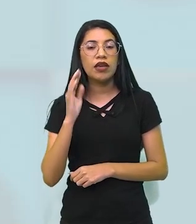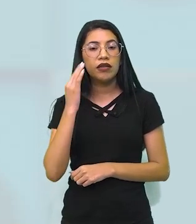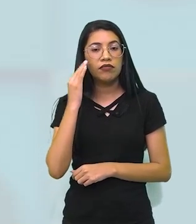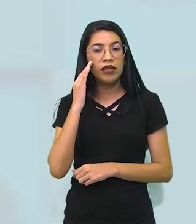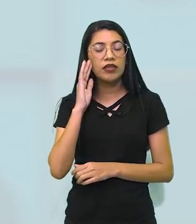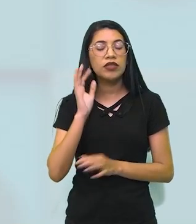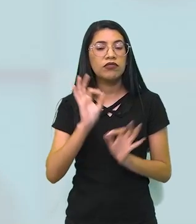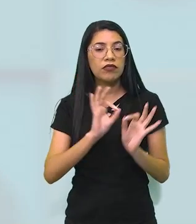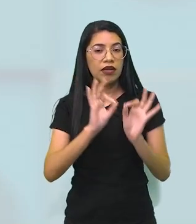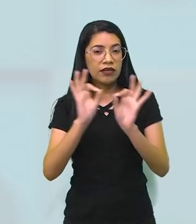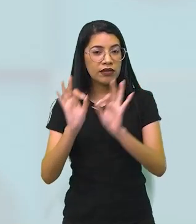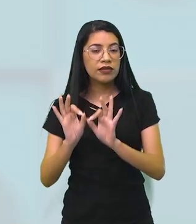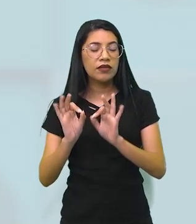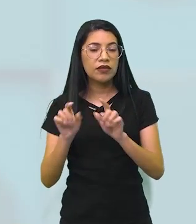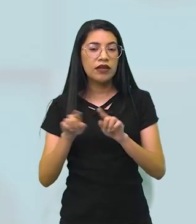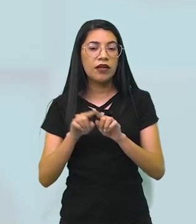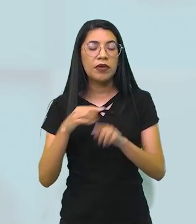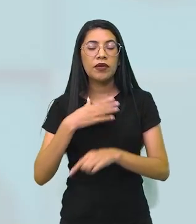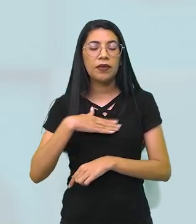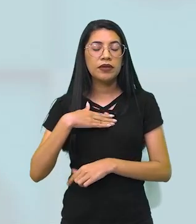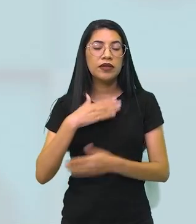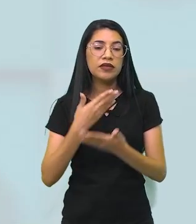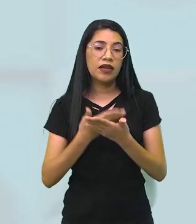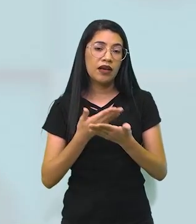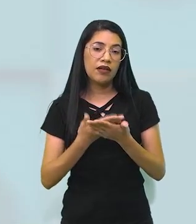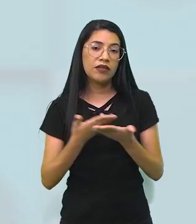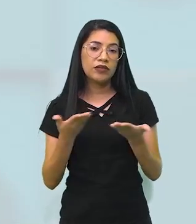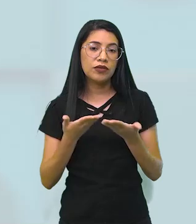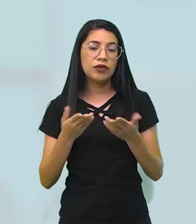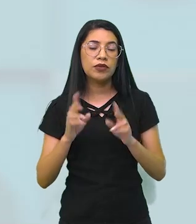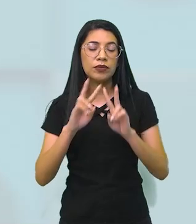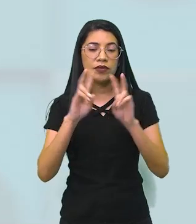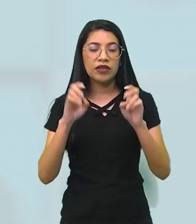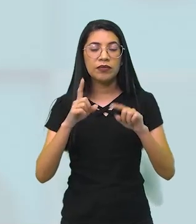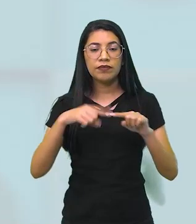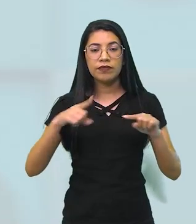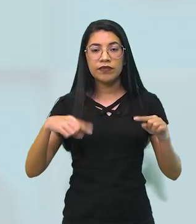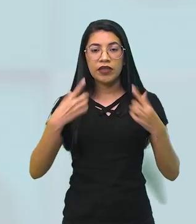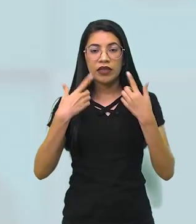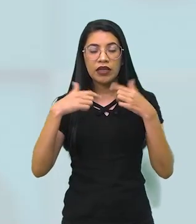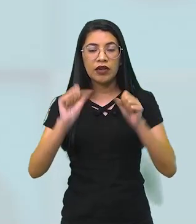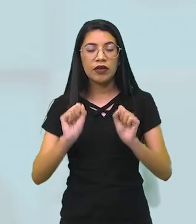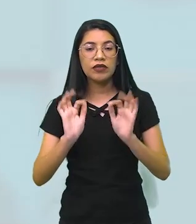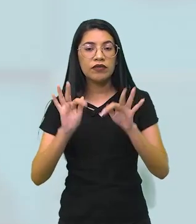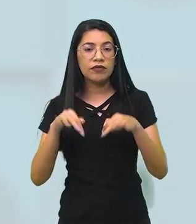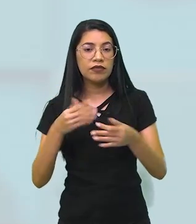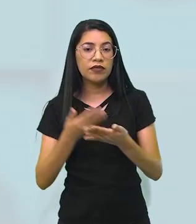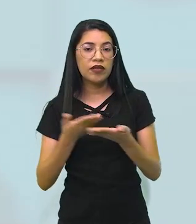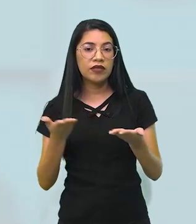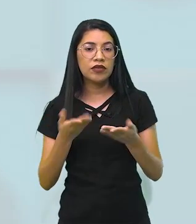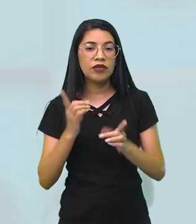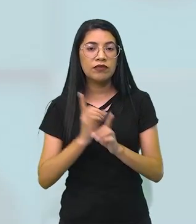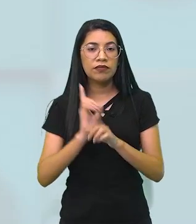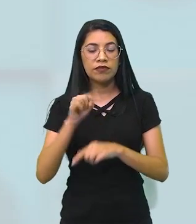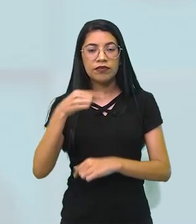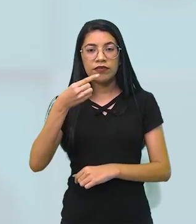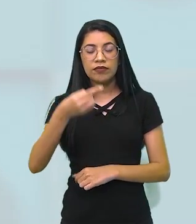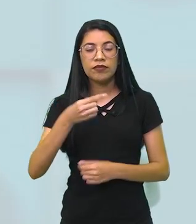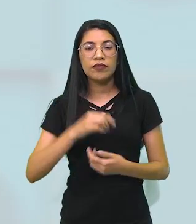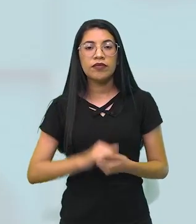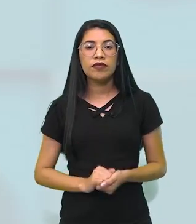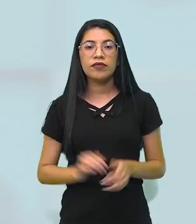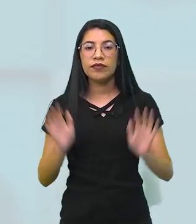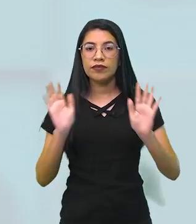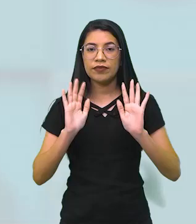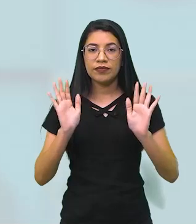prestado atenção né e tenham gostado dessa aula sobre variação linguística eu vou ficando por aqui e a gente volta numa próxima